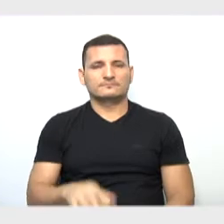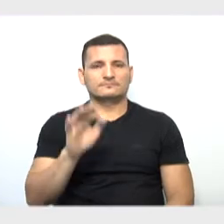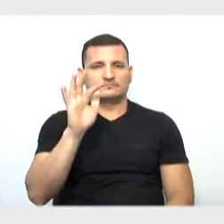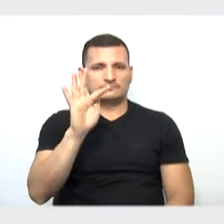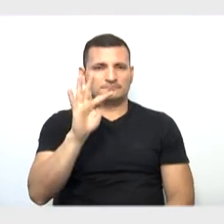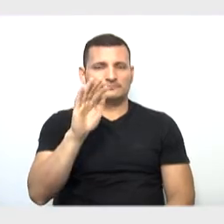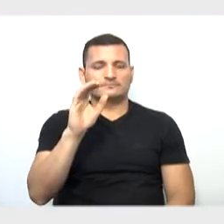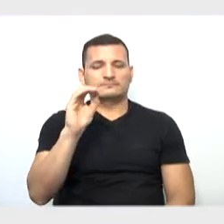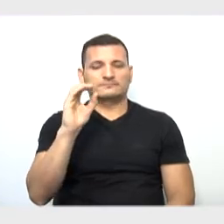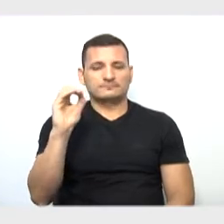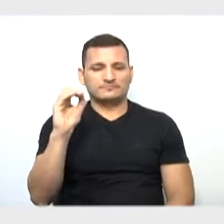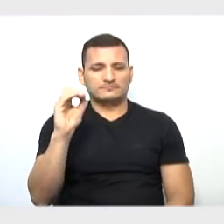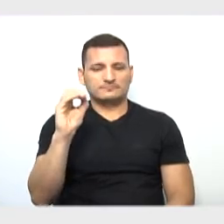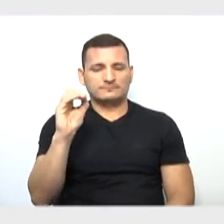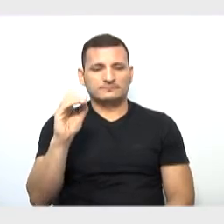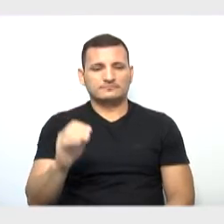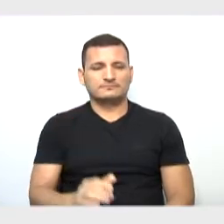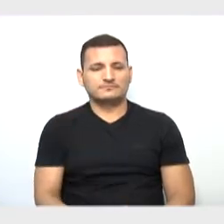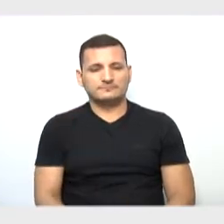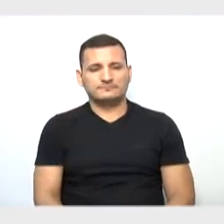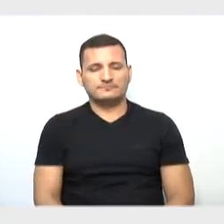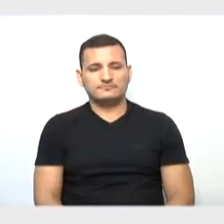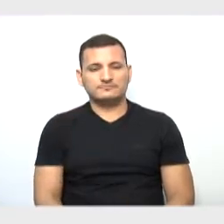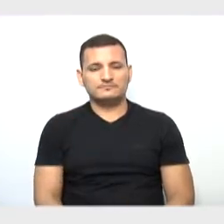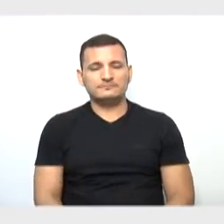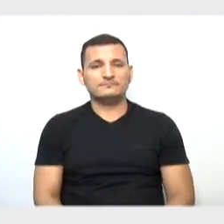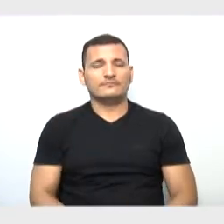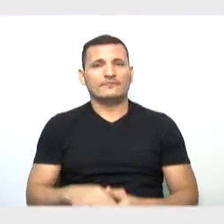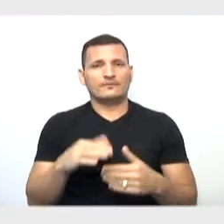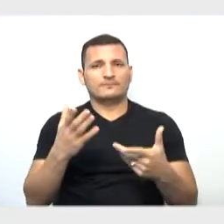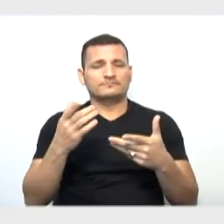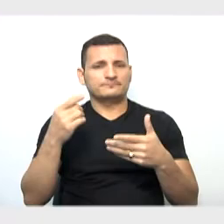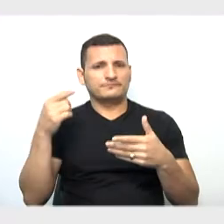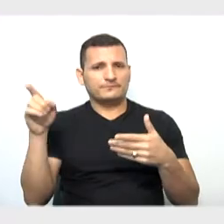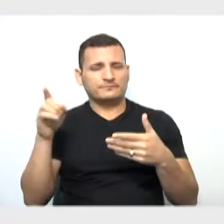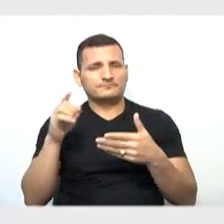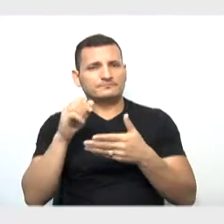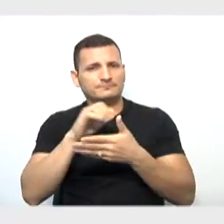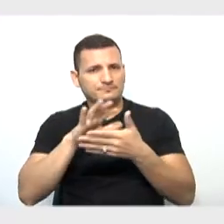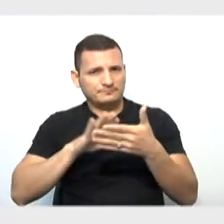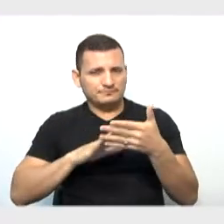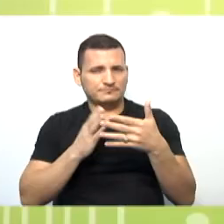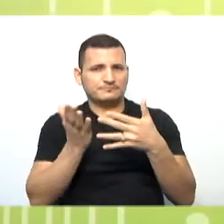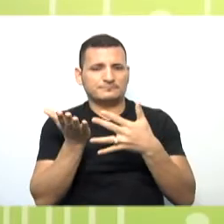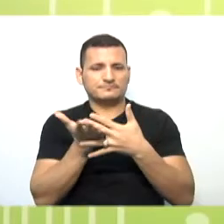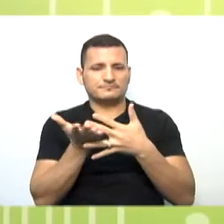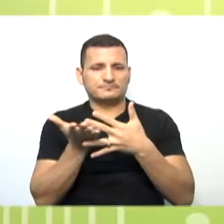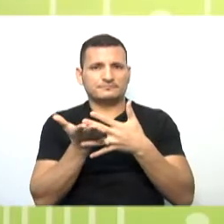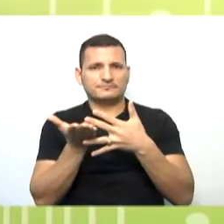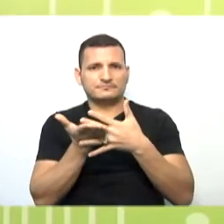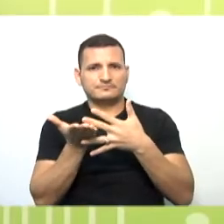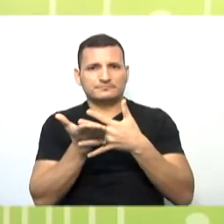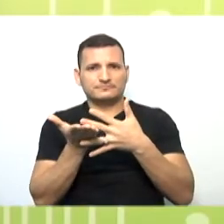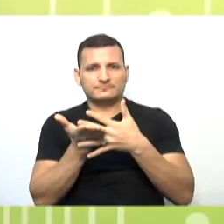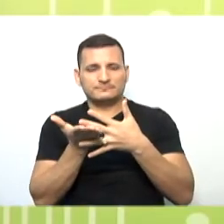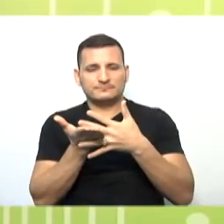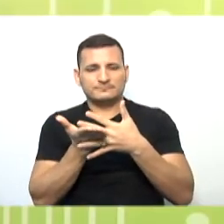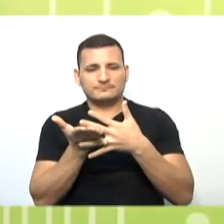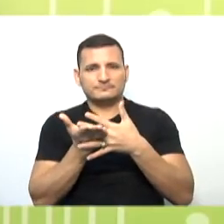00. Quando nós voltarmos da nossa atividade de sala, vocês vão para a atividade de sala agora,